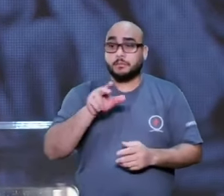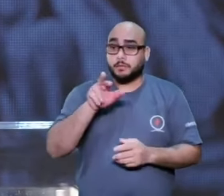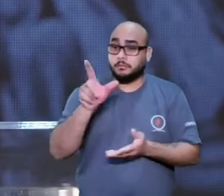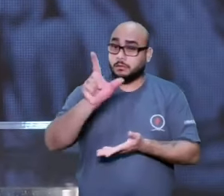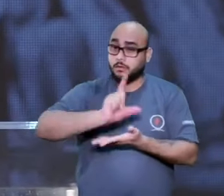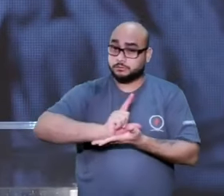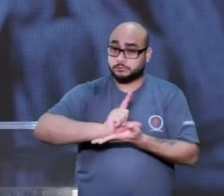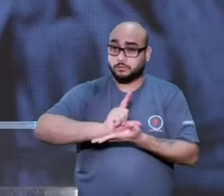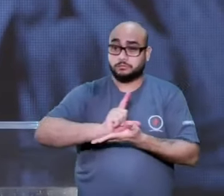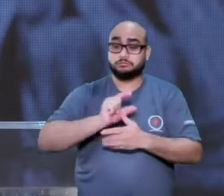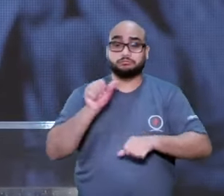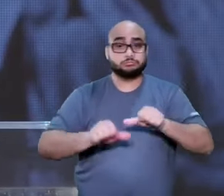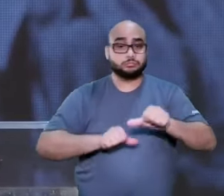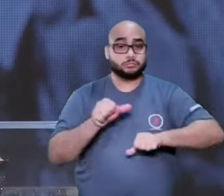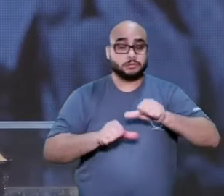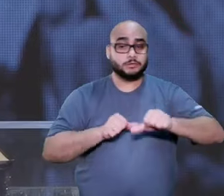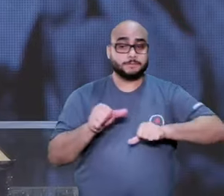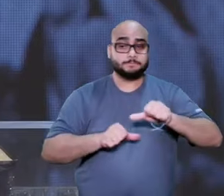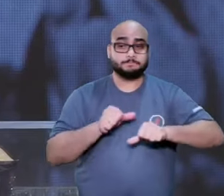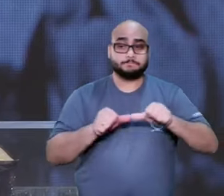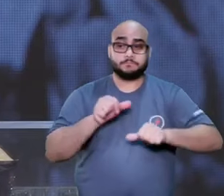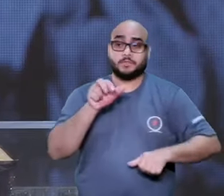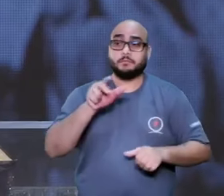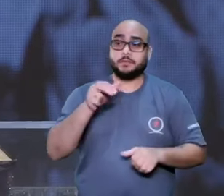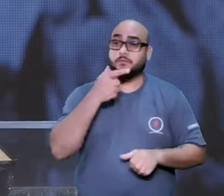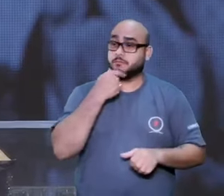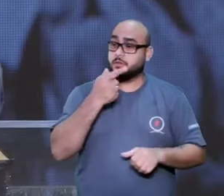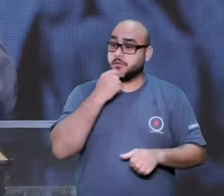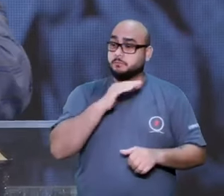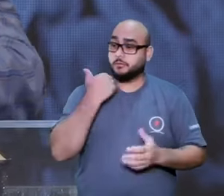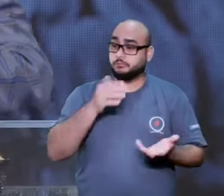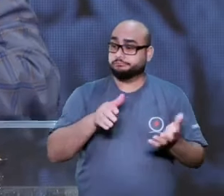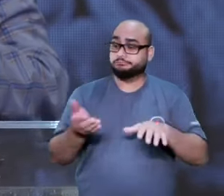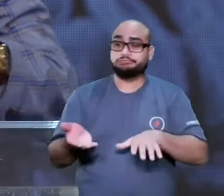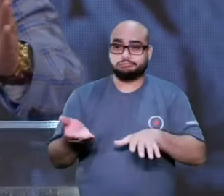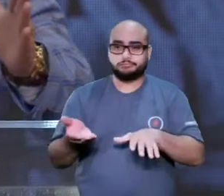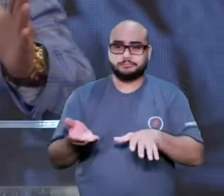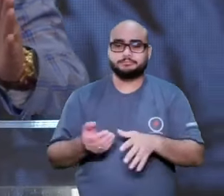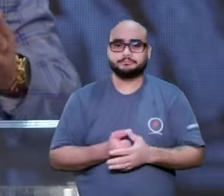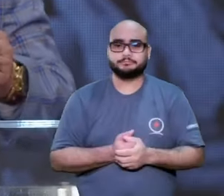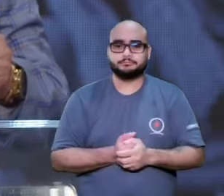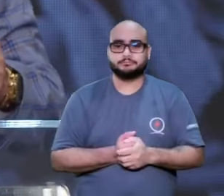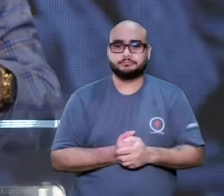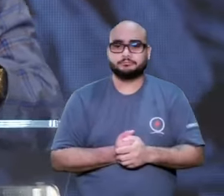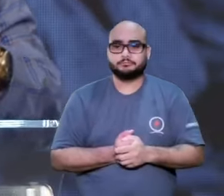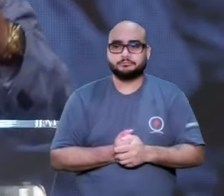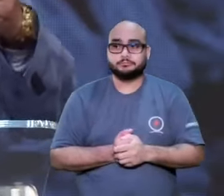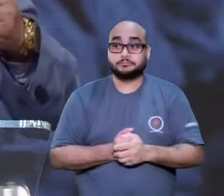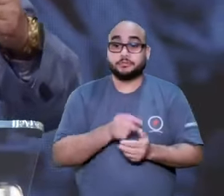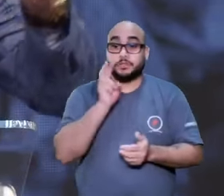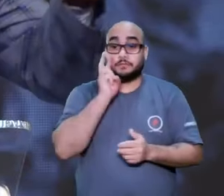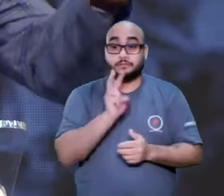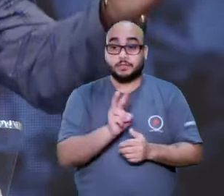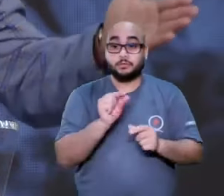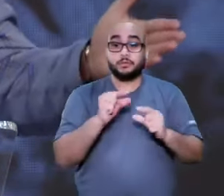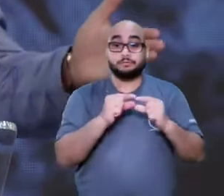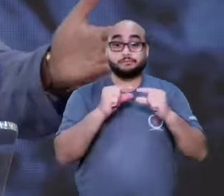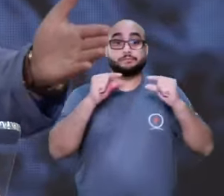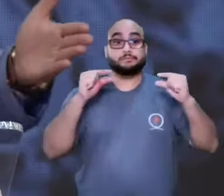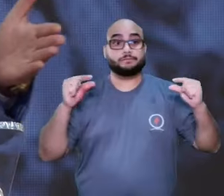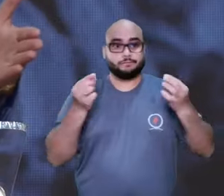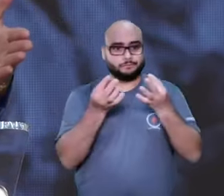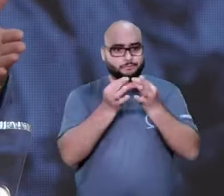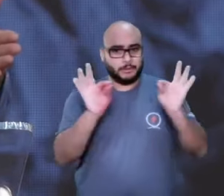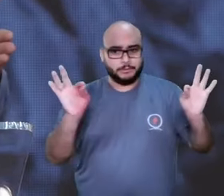Lázaro irmã do defunto se a gente for olhar gramaticalmente subentende-se que tá se